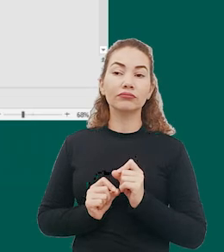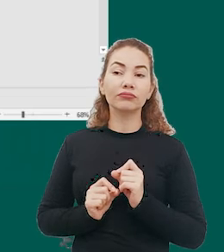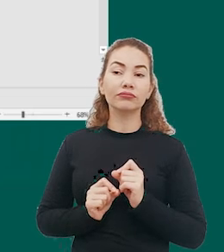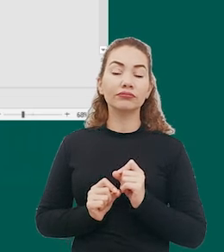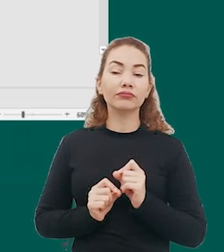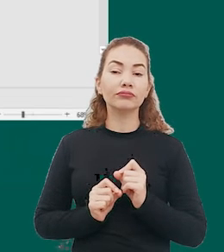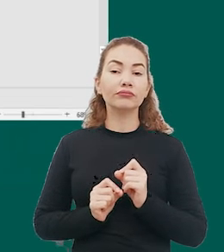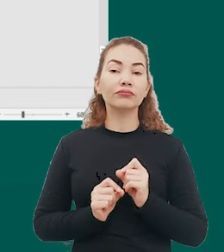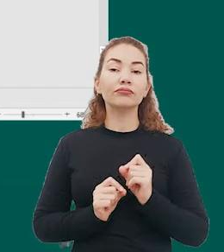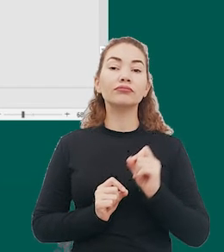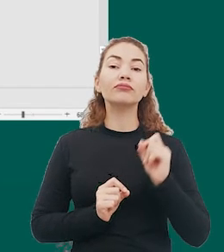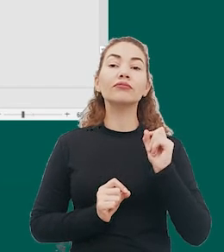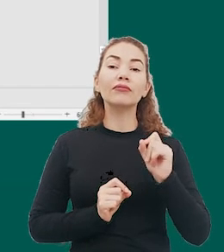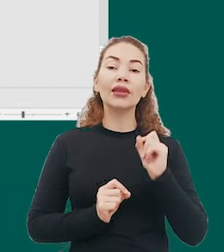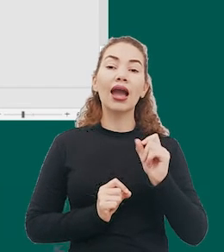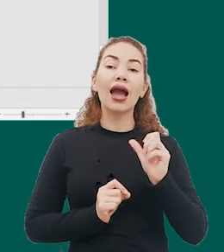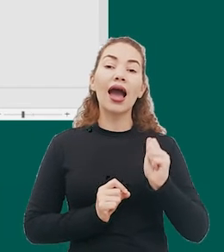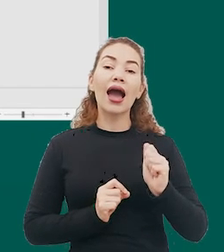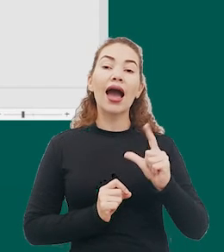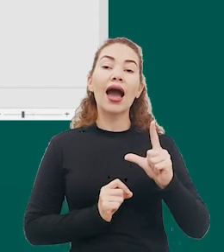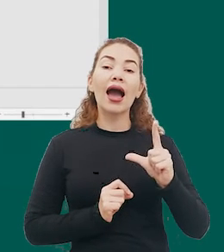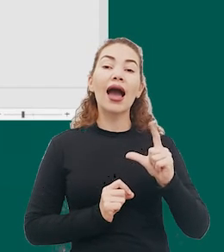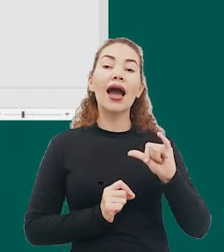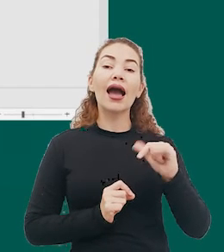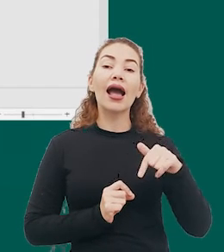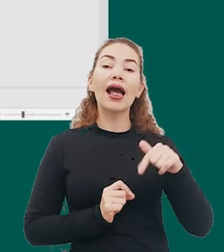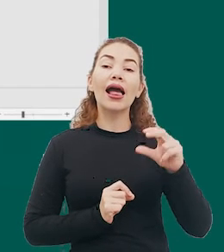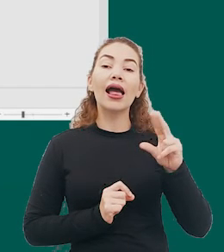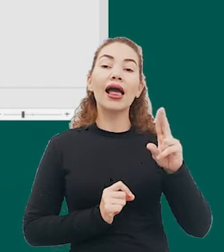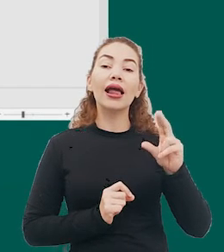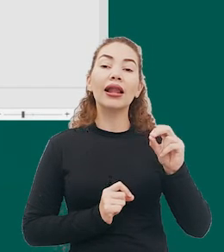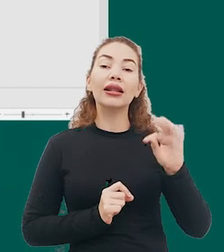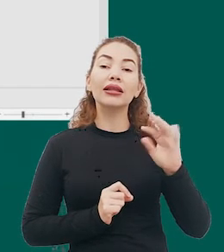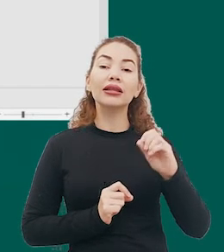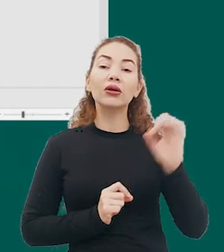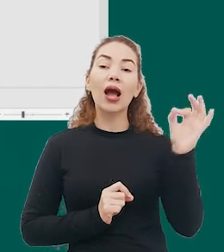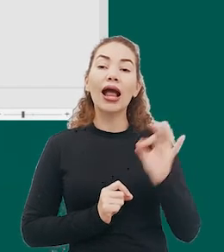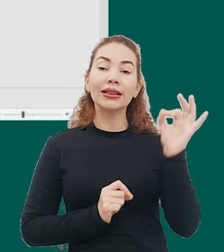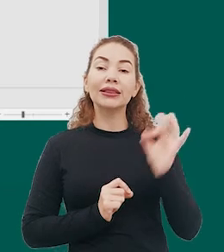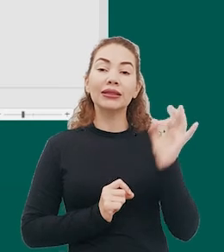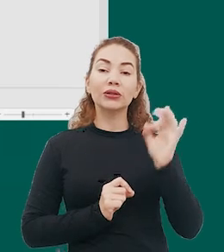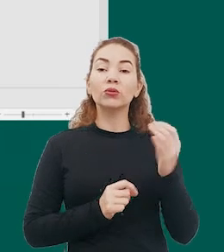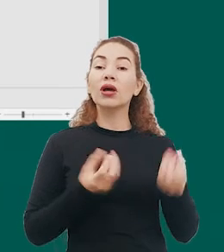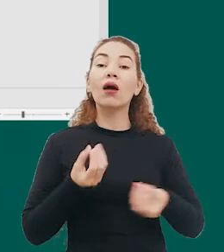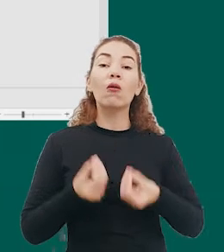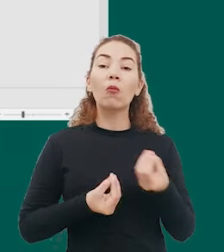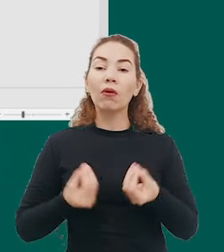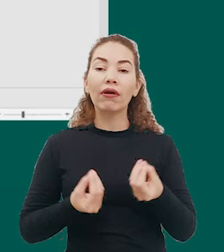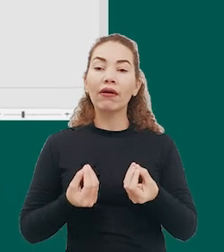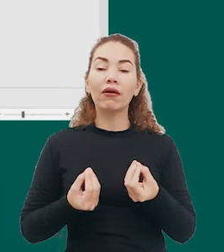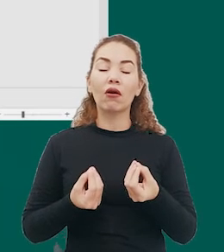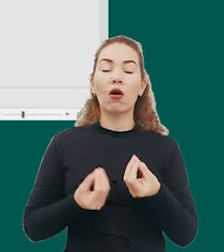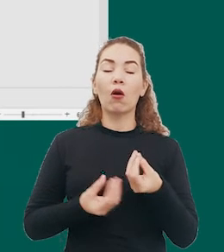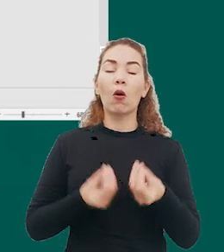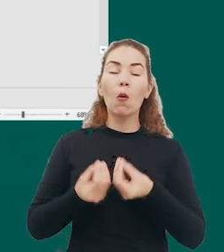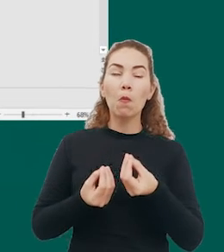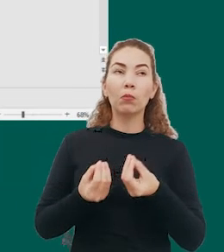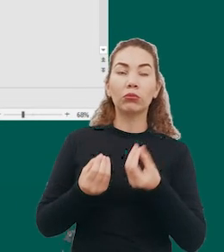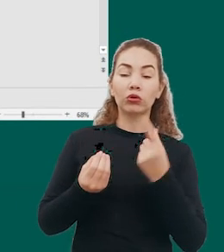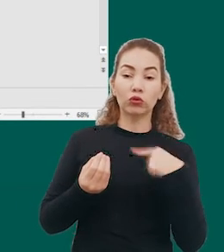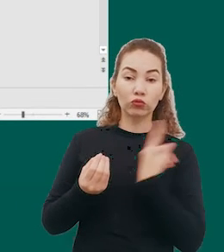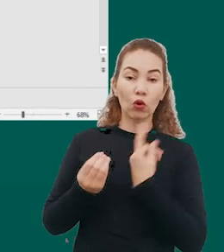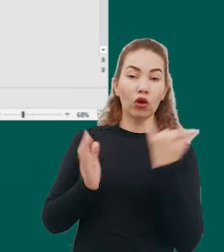a alíquota efetiva. O que é essa alíquota efetiva? Conforme nós vamos alimentando